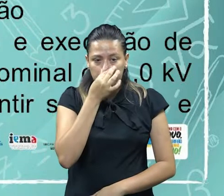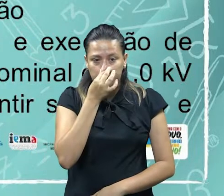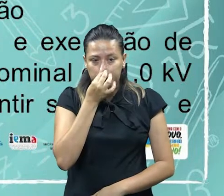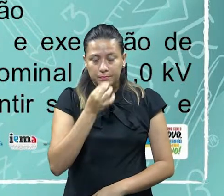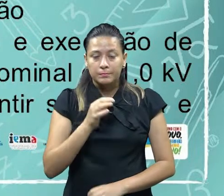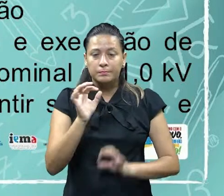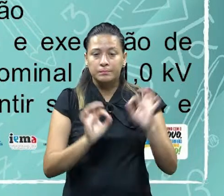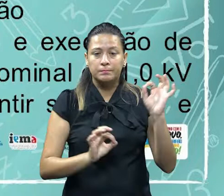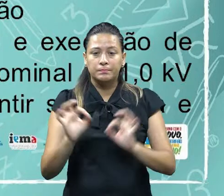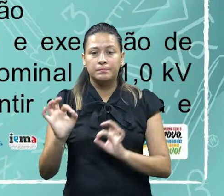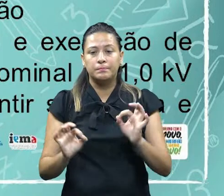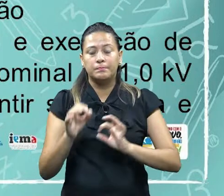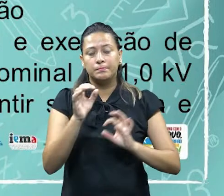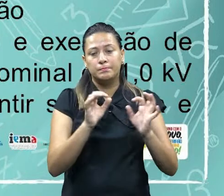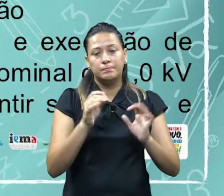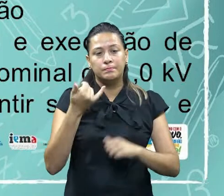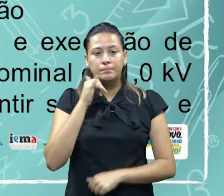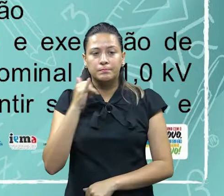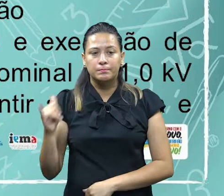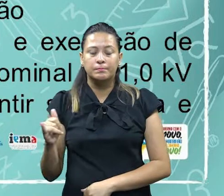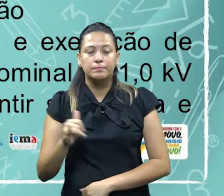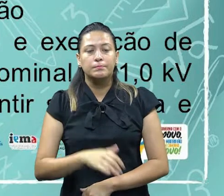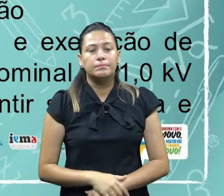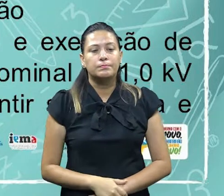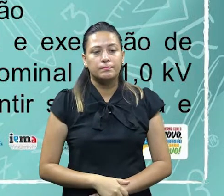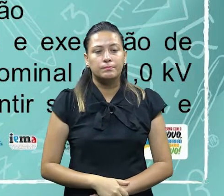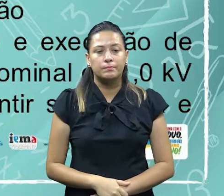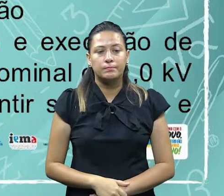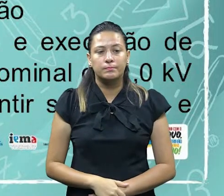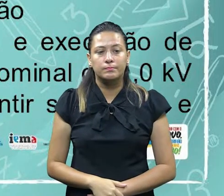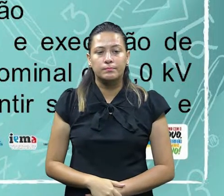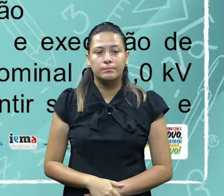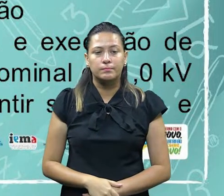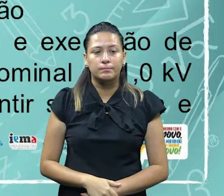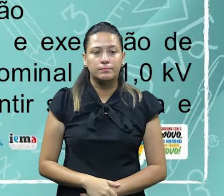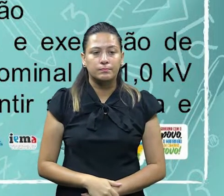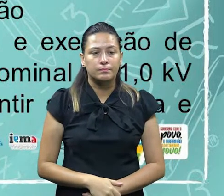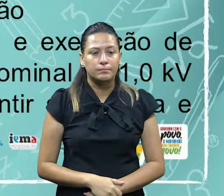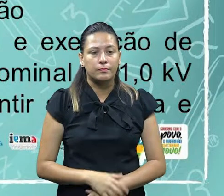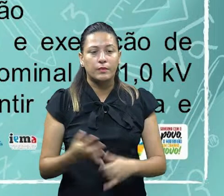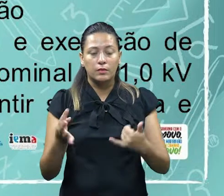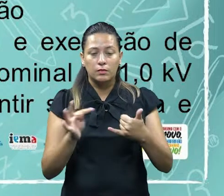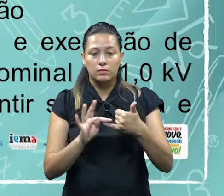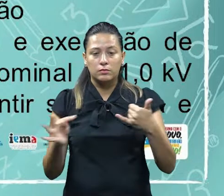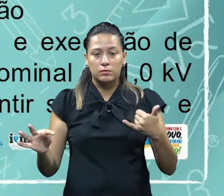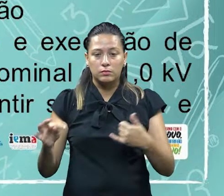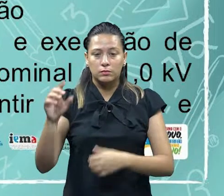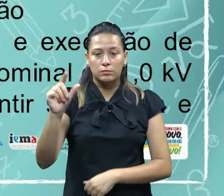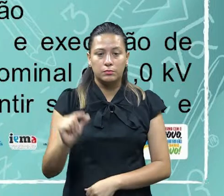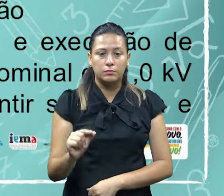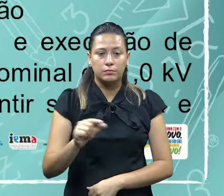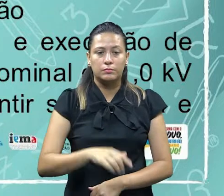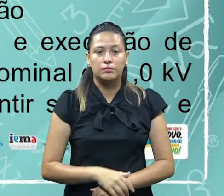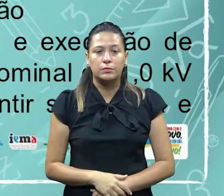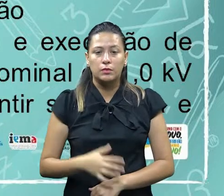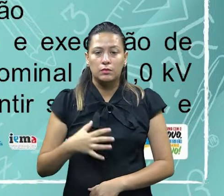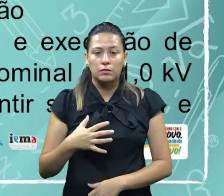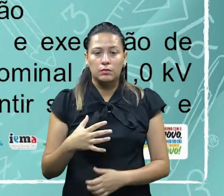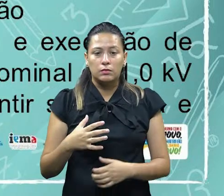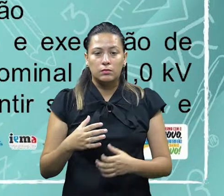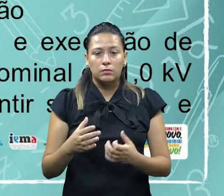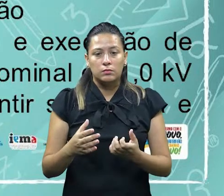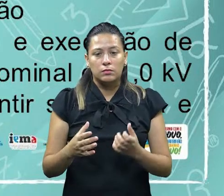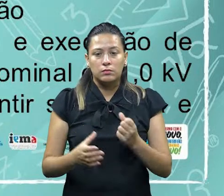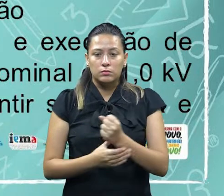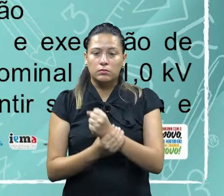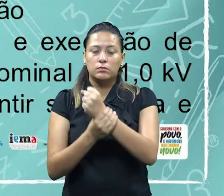as instalações elétricas de baixa tensão devem satisfazer, a fim de garantir a segurança das pessoas e